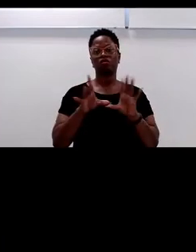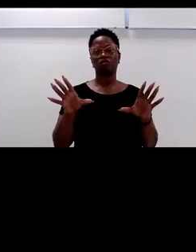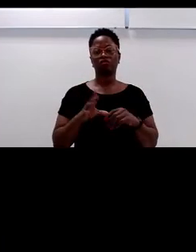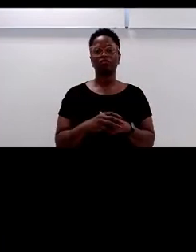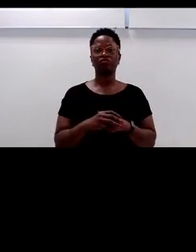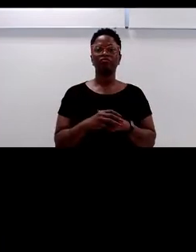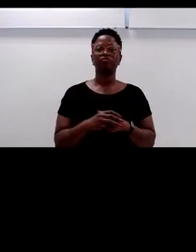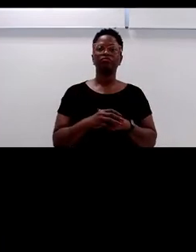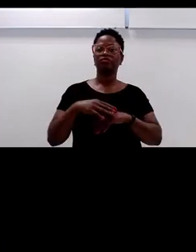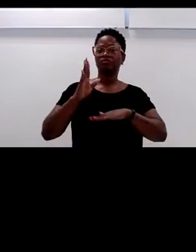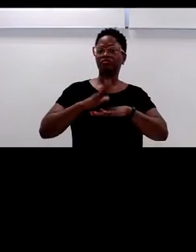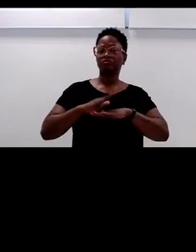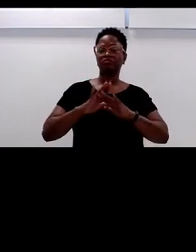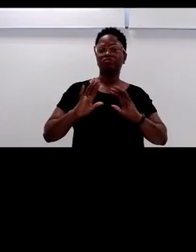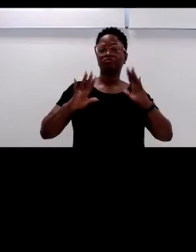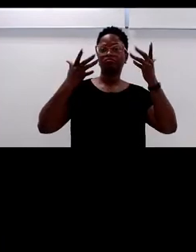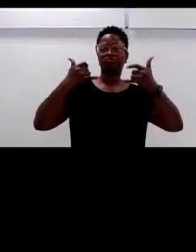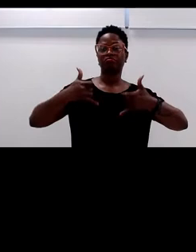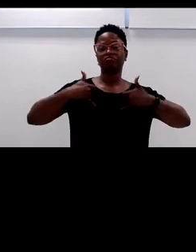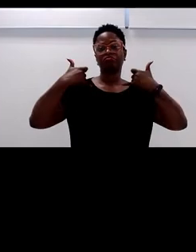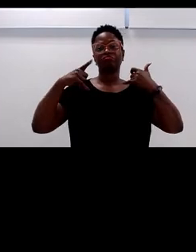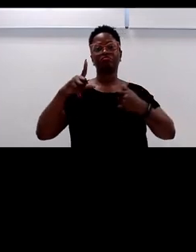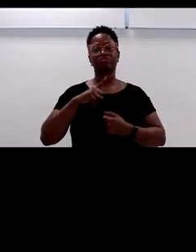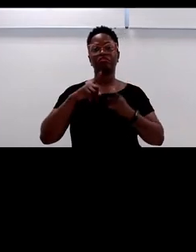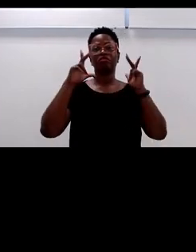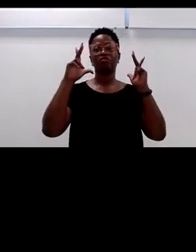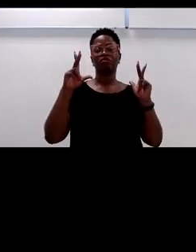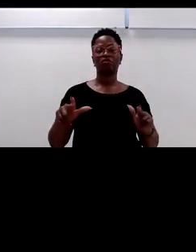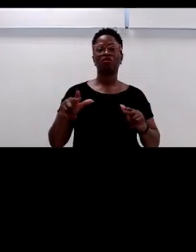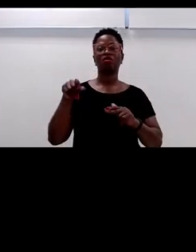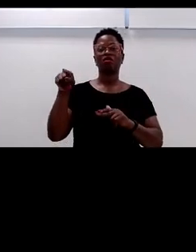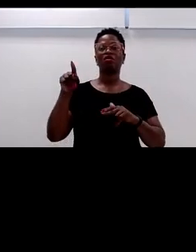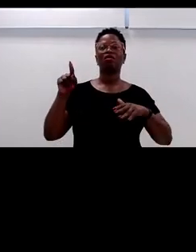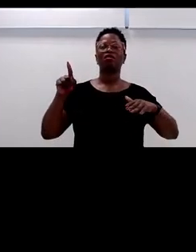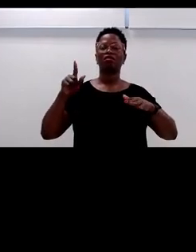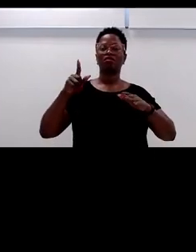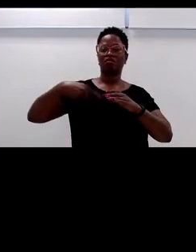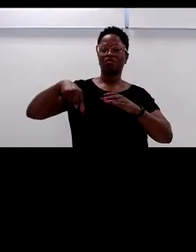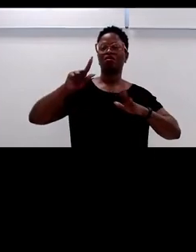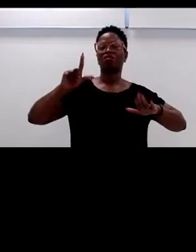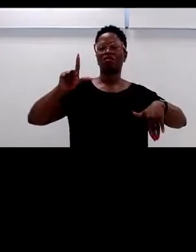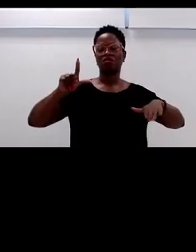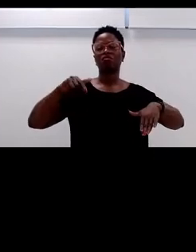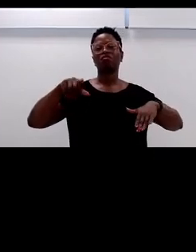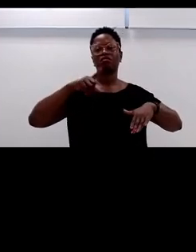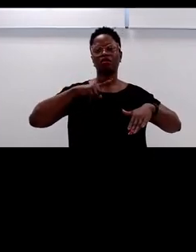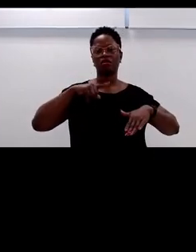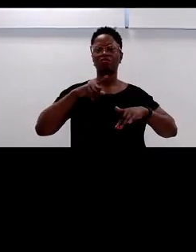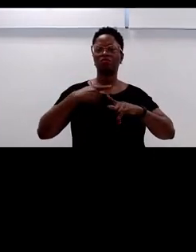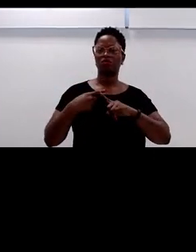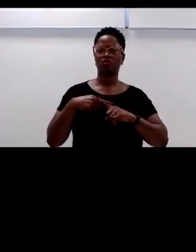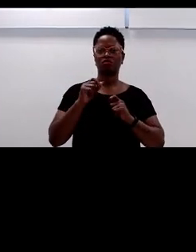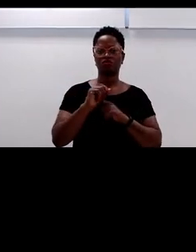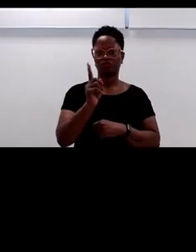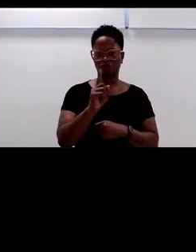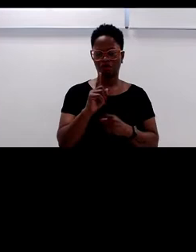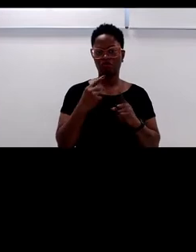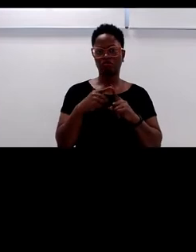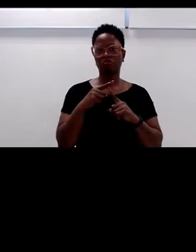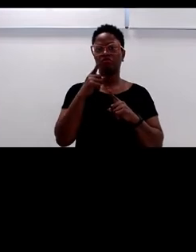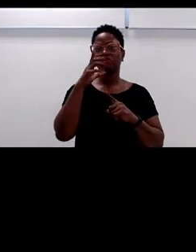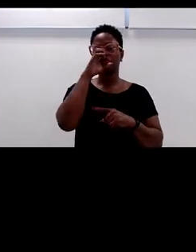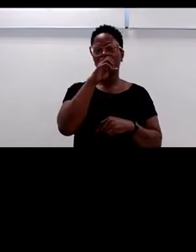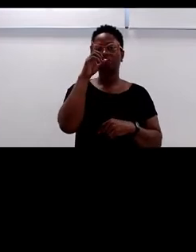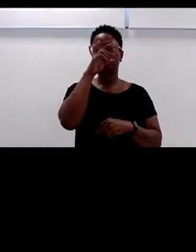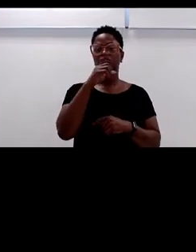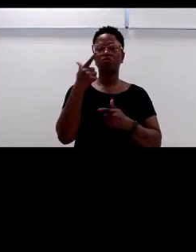sua festa de aniversário, igual na Lagoa, as pessoas fazem. Por que não pode fazer aqui um final de semana? É só tiro e porrada e